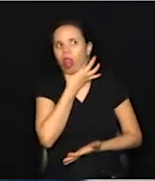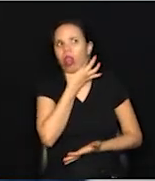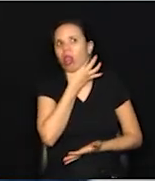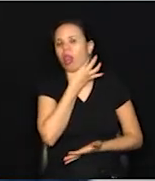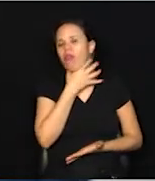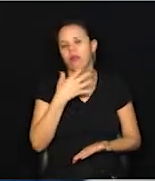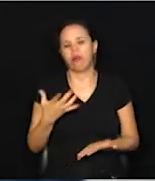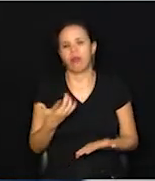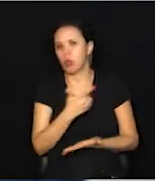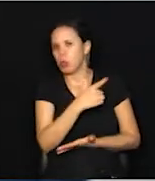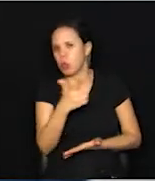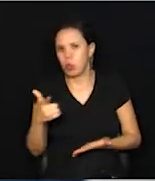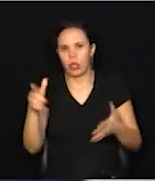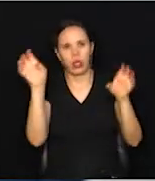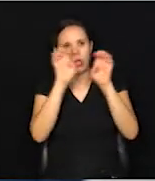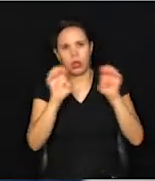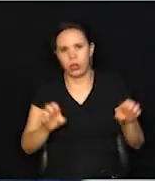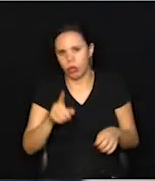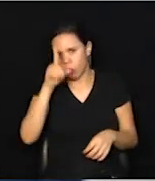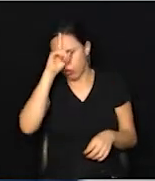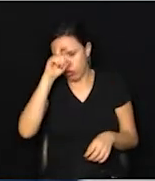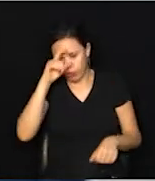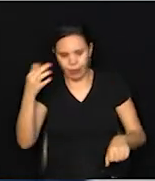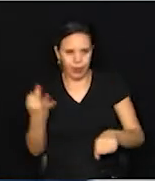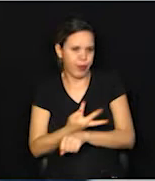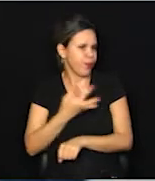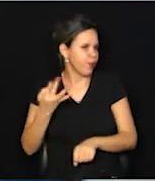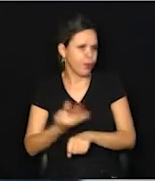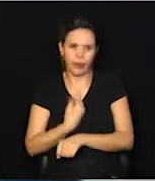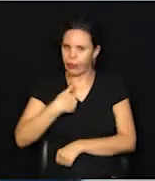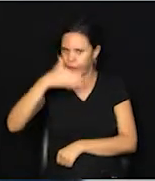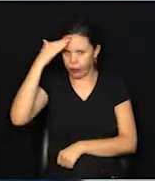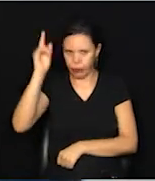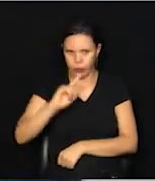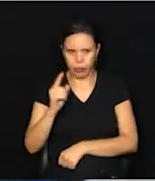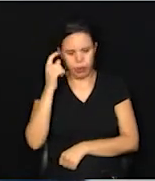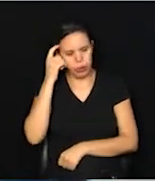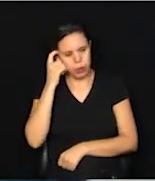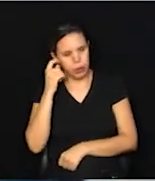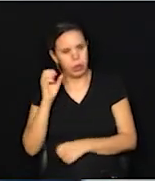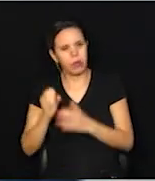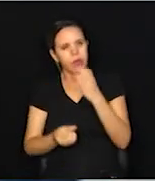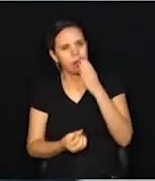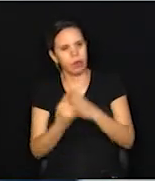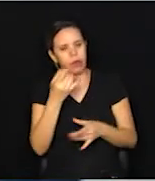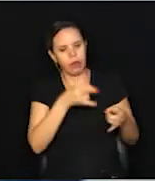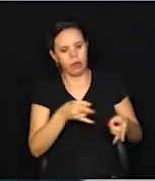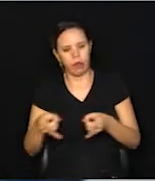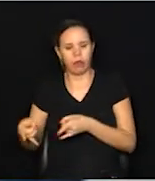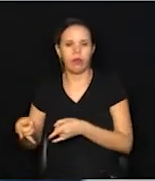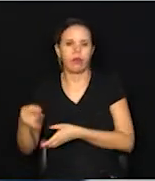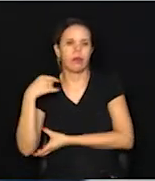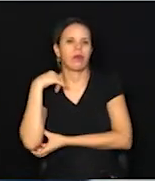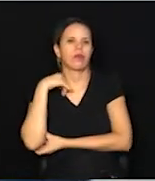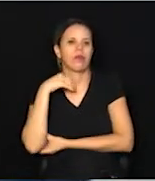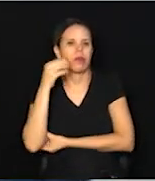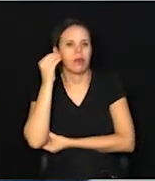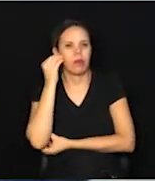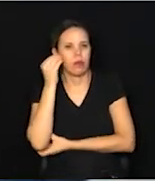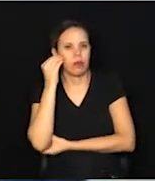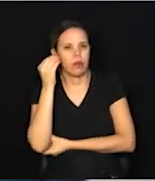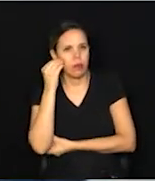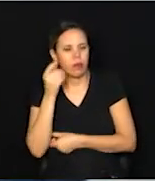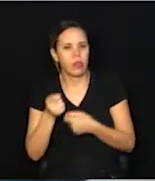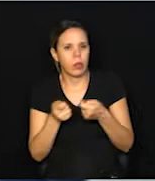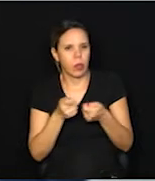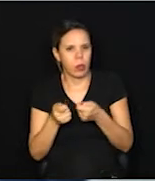estrutura hospitalar que resista a isso. Então, paralelamente a essa criação de leitos, a tentativa de dar conta